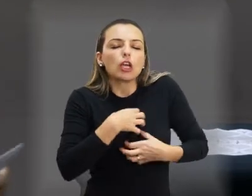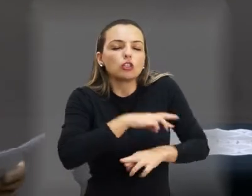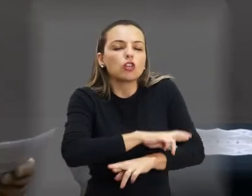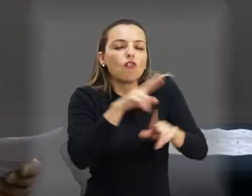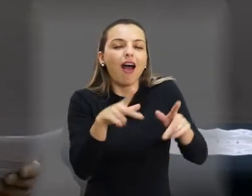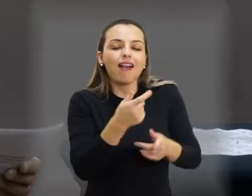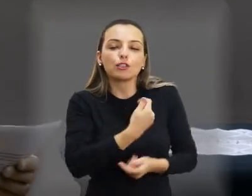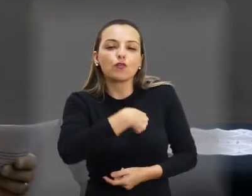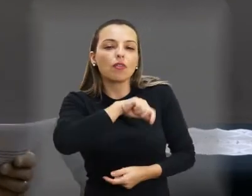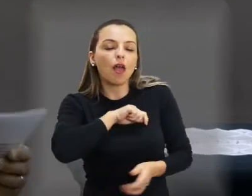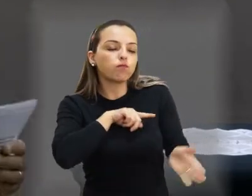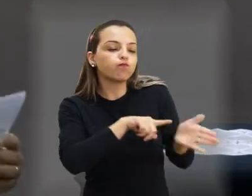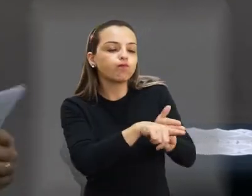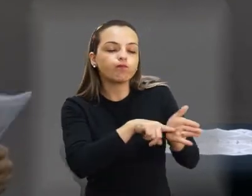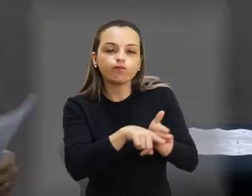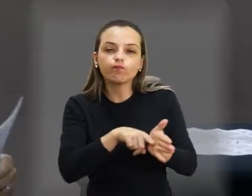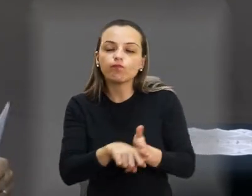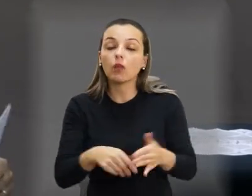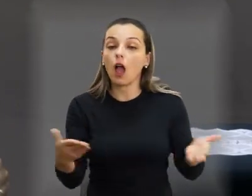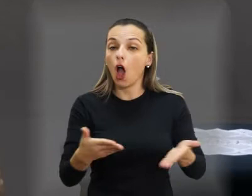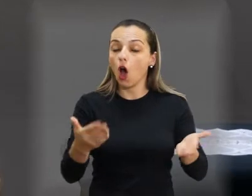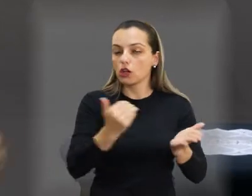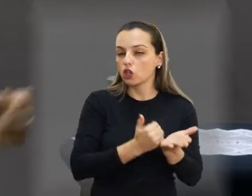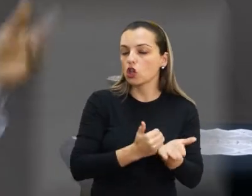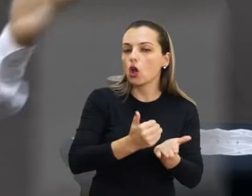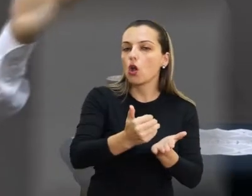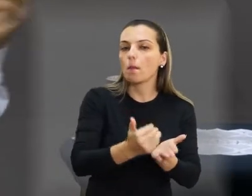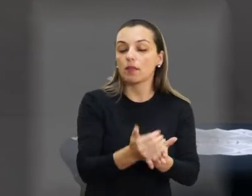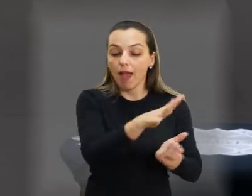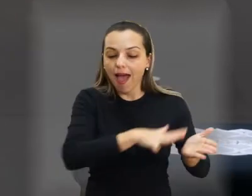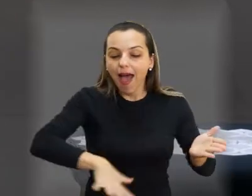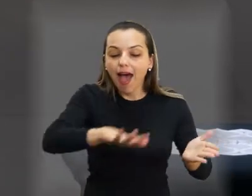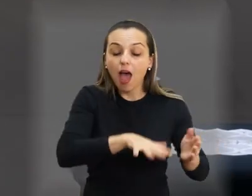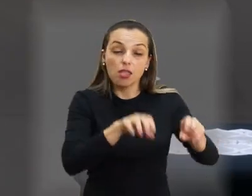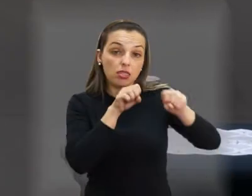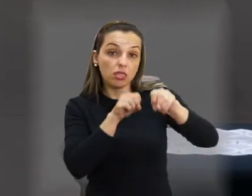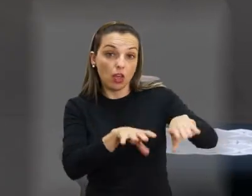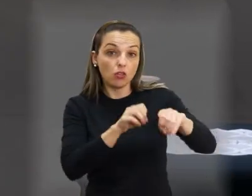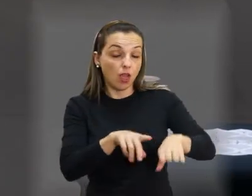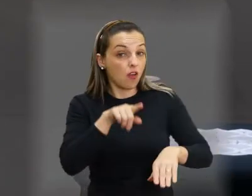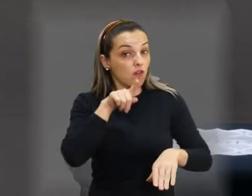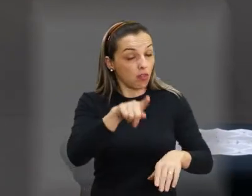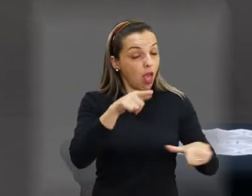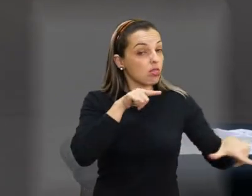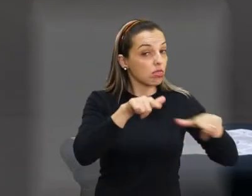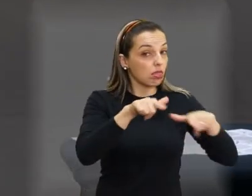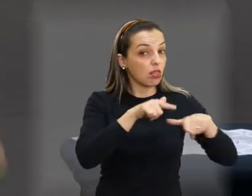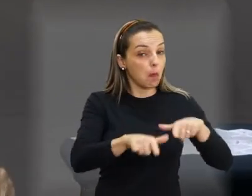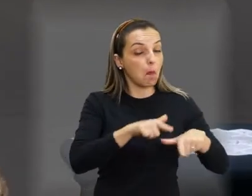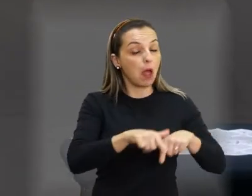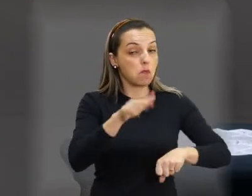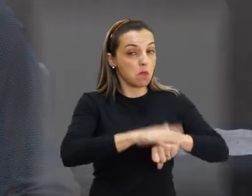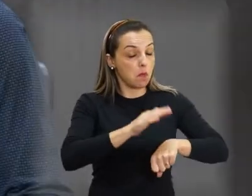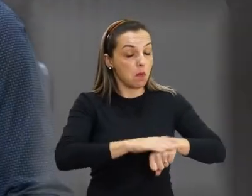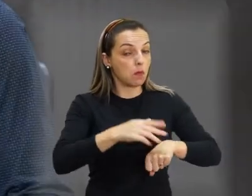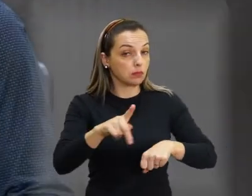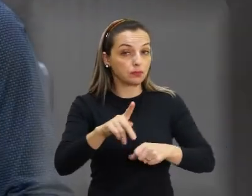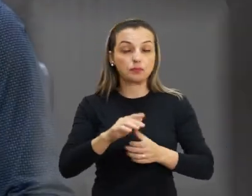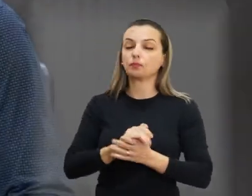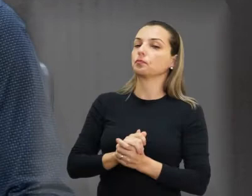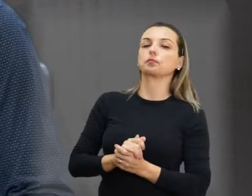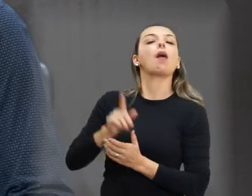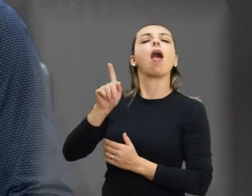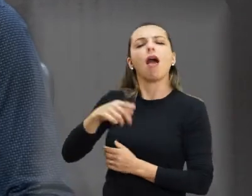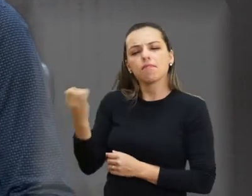fiscalização. Vamos começar com a fiscalização na educação que o vereador tem exercido corriqueiramente aqui na Câmara. Sim, Chico, é importante